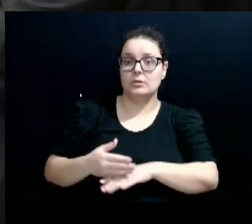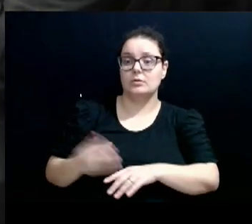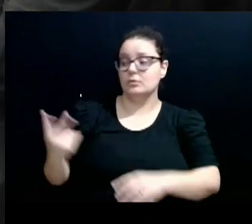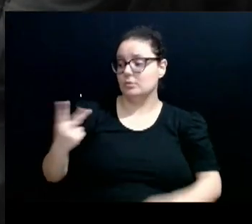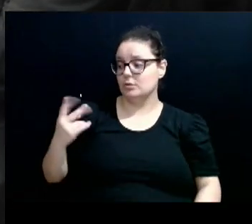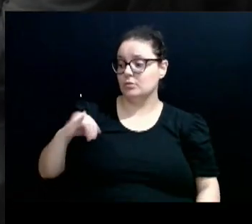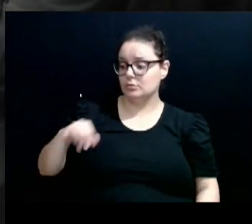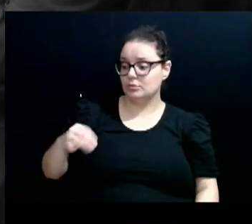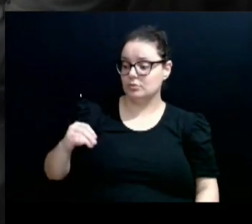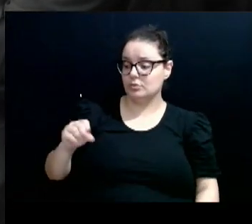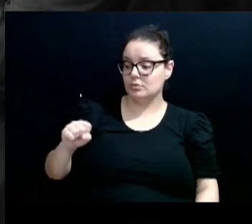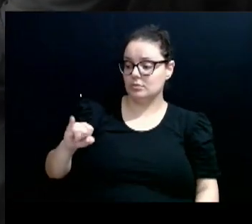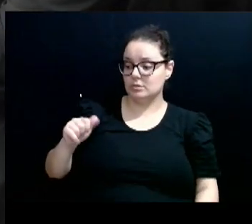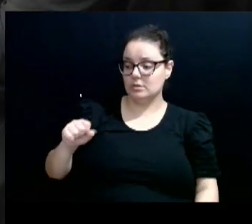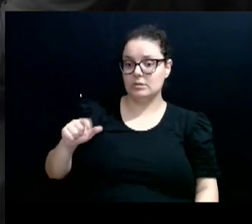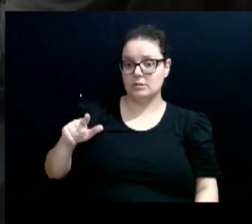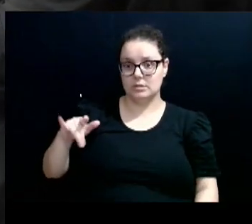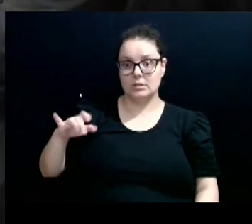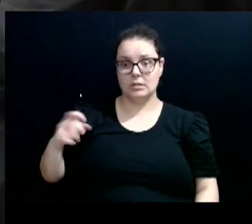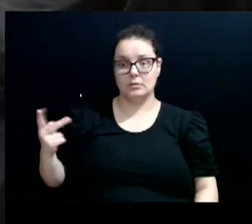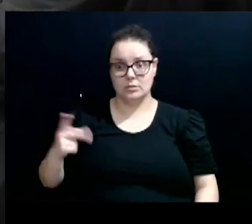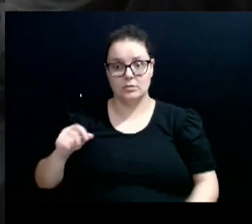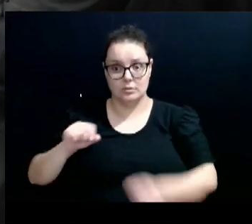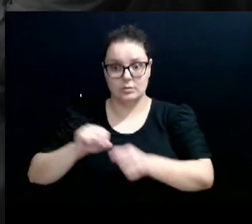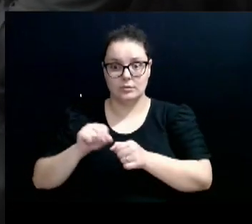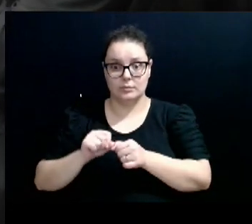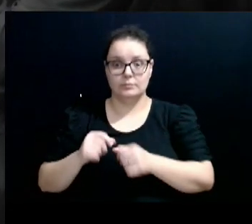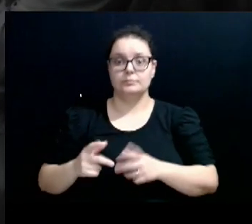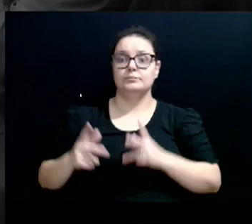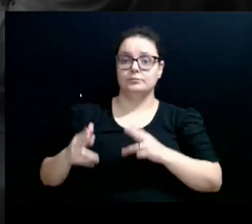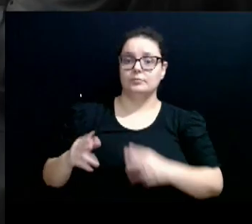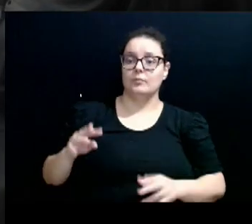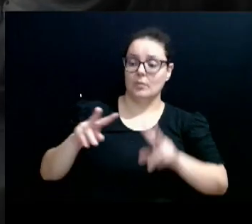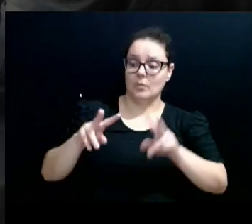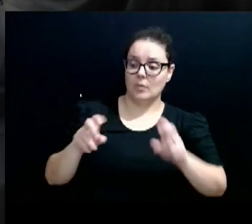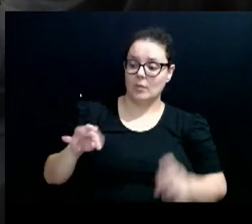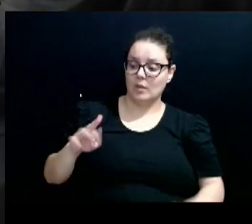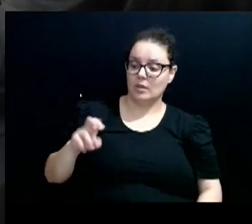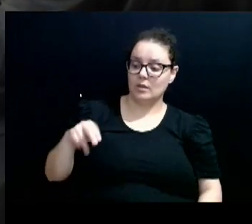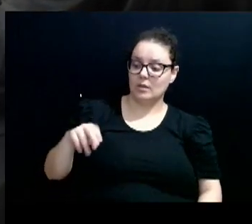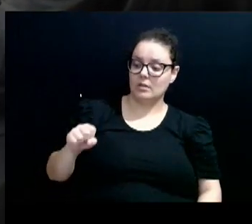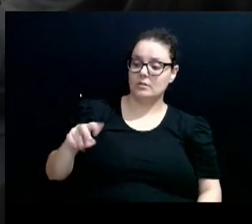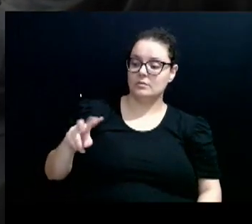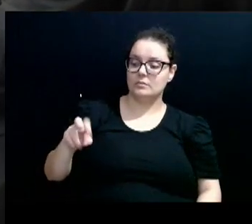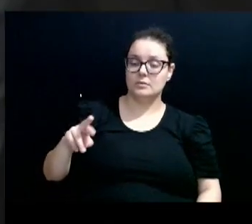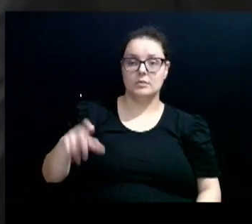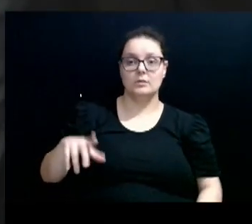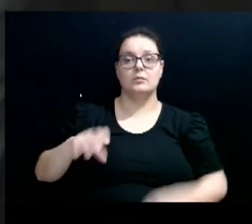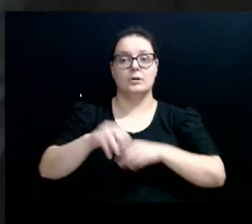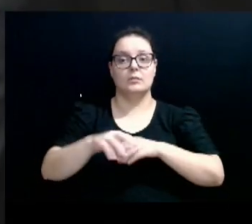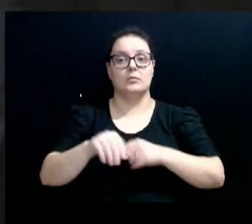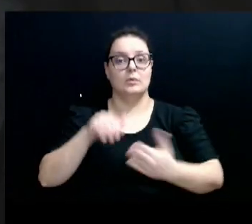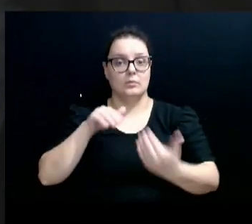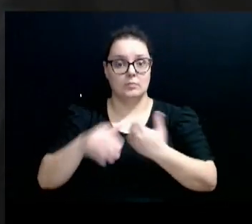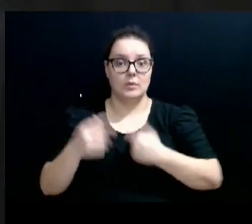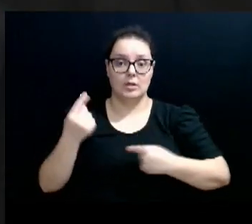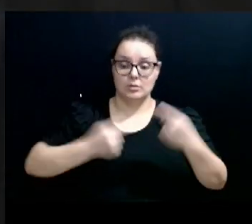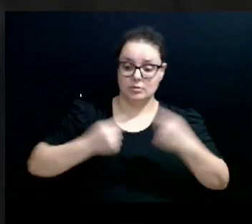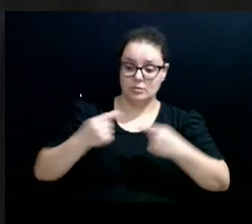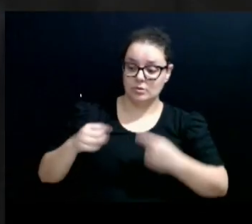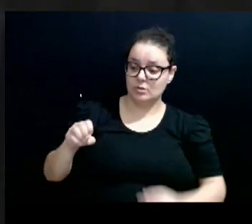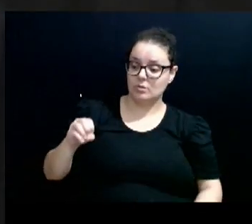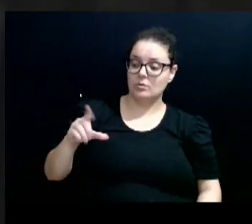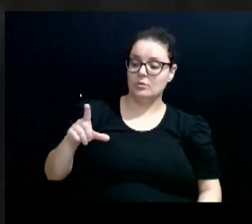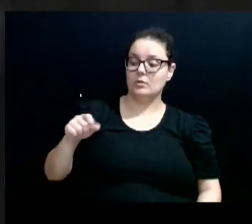que colocamos como tema transversal a educação do trânsito. Aí, discutindo com a Solange, falei, Solange, e se eu